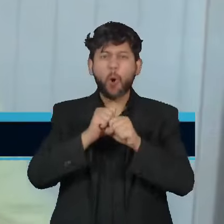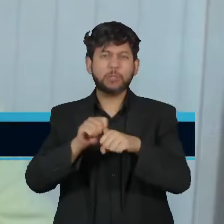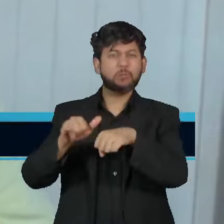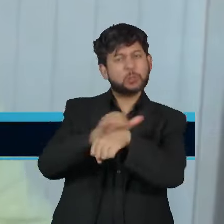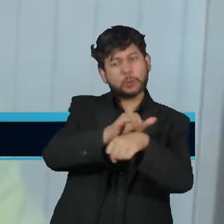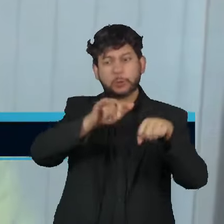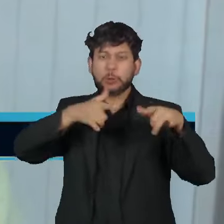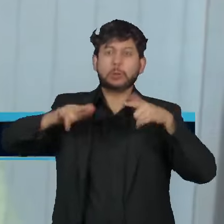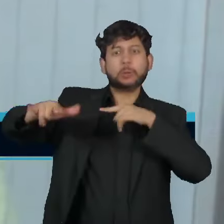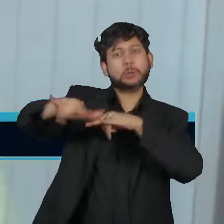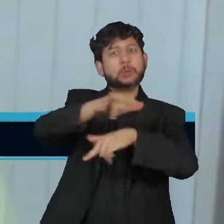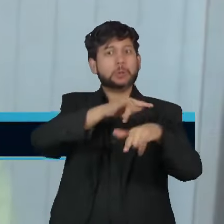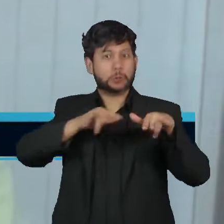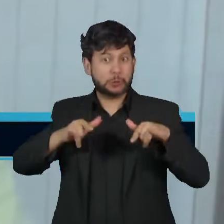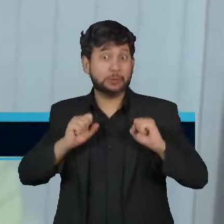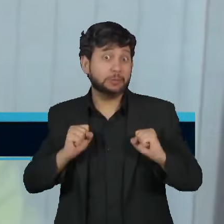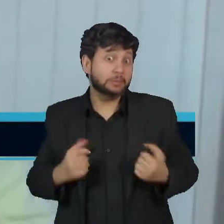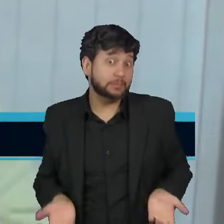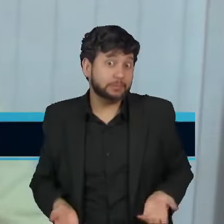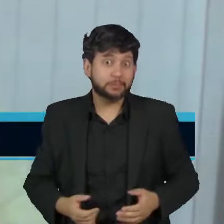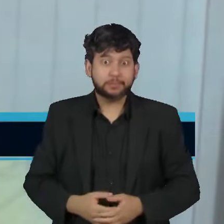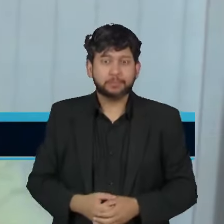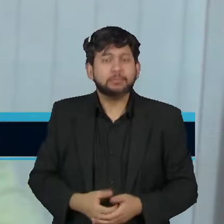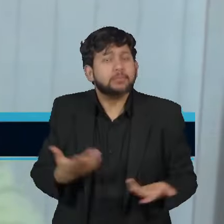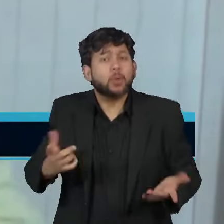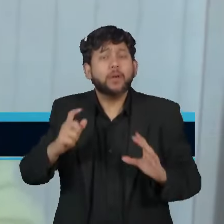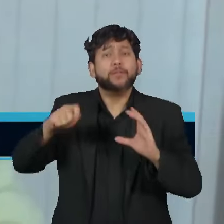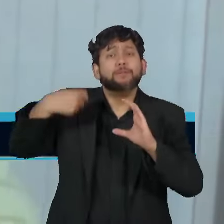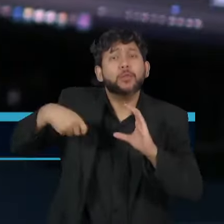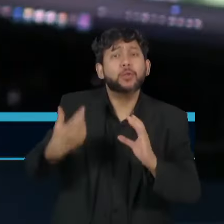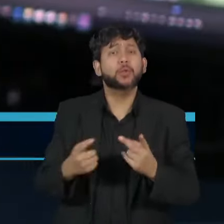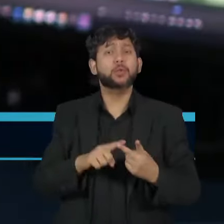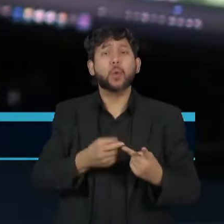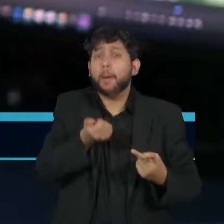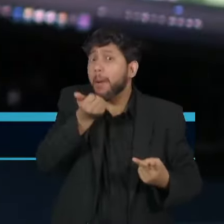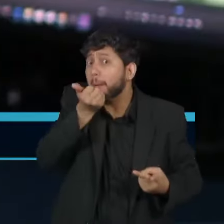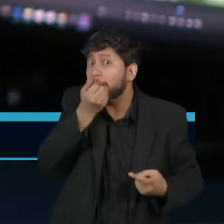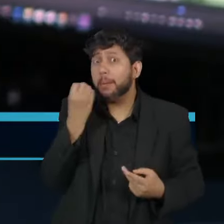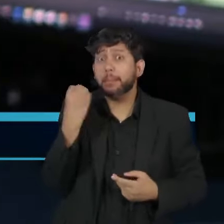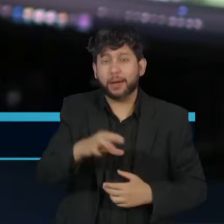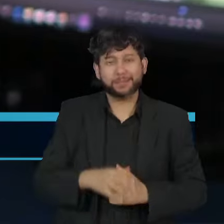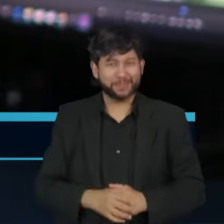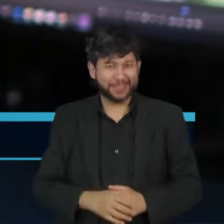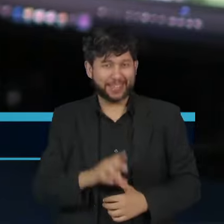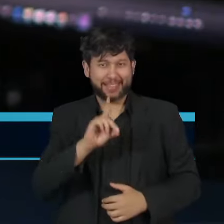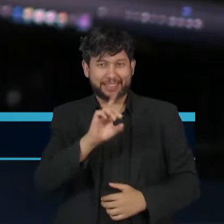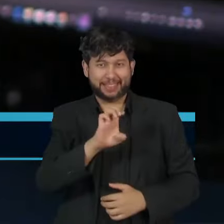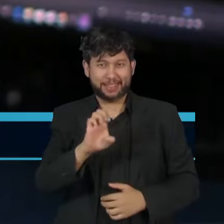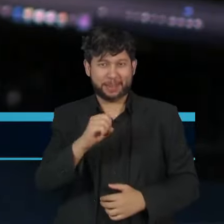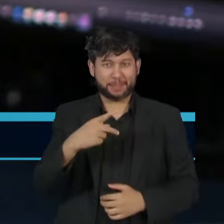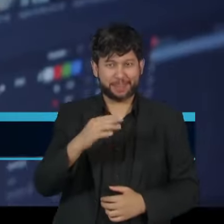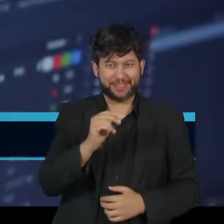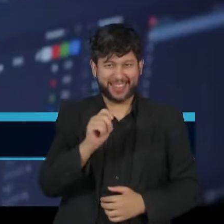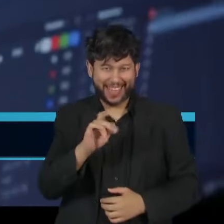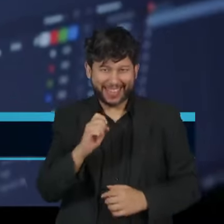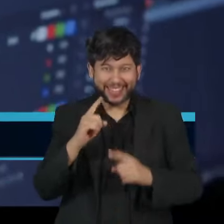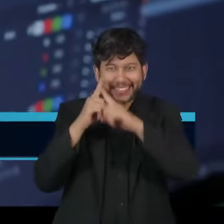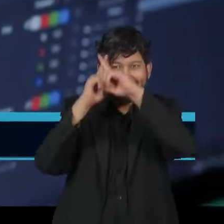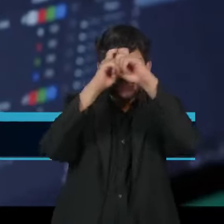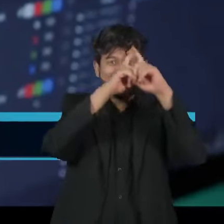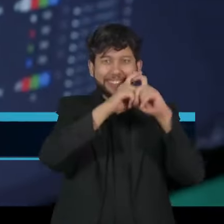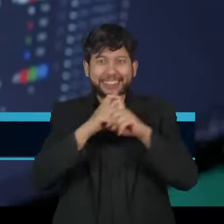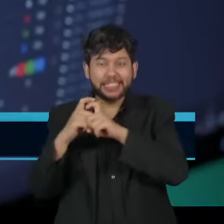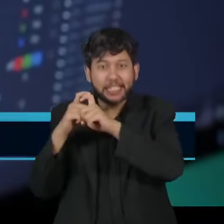Deep fakes por exemplo gerar vídeos gerar mensagens de áudio o Deep fake é uma técnica de manipulação capaz de modificar